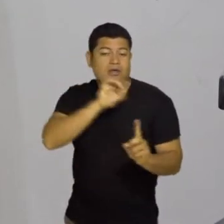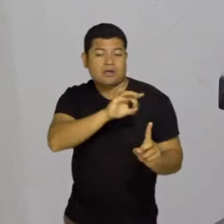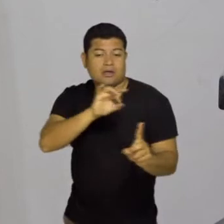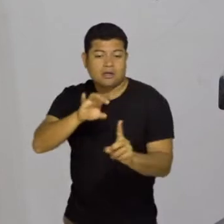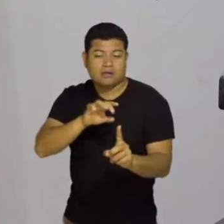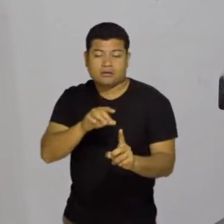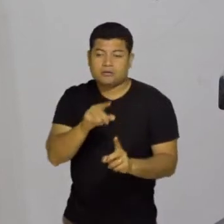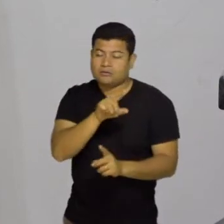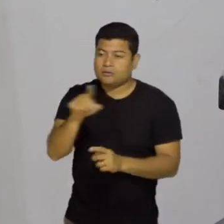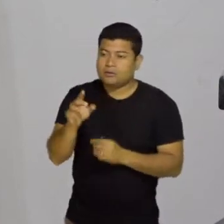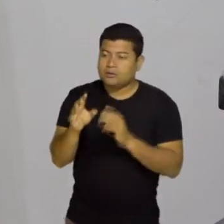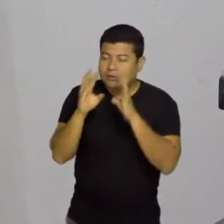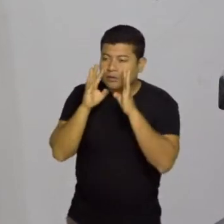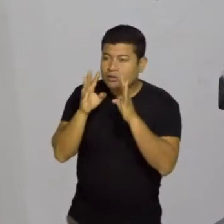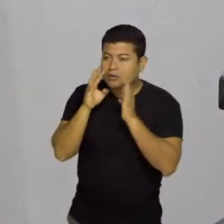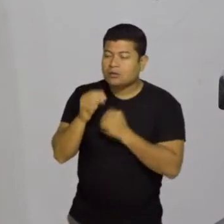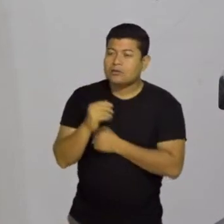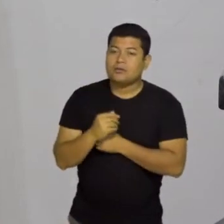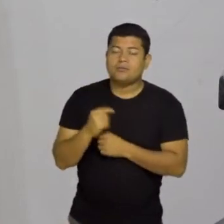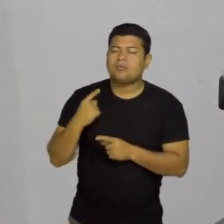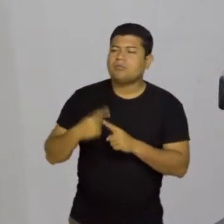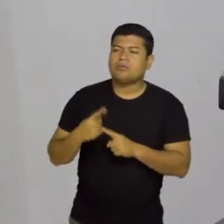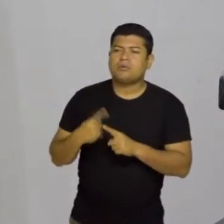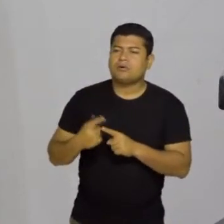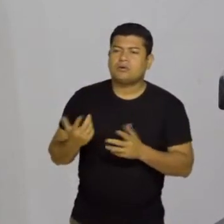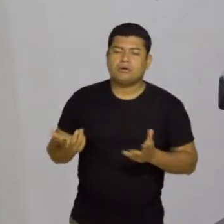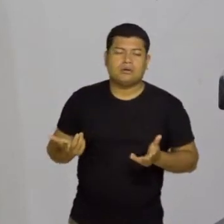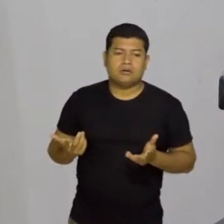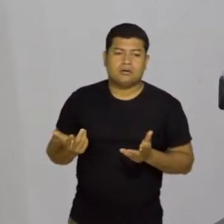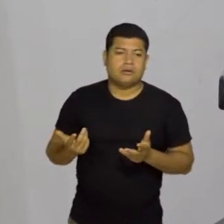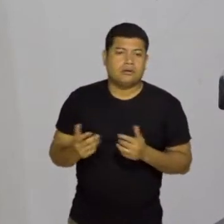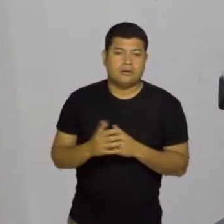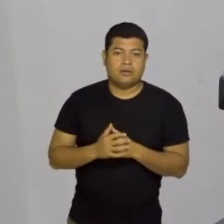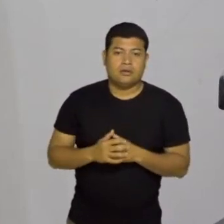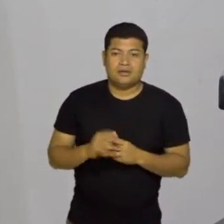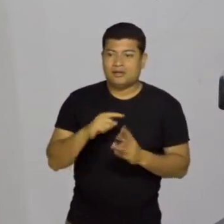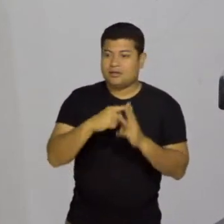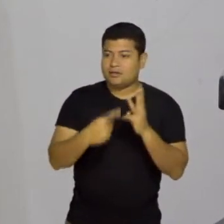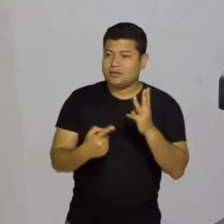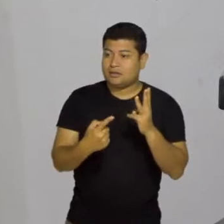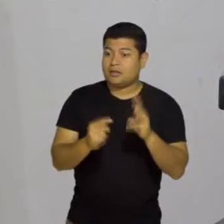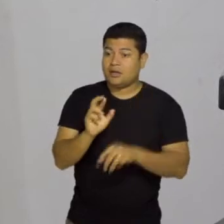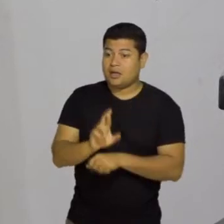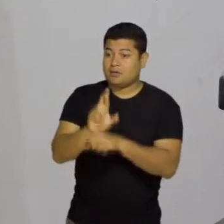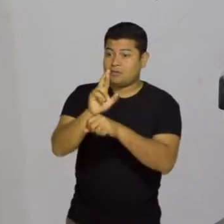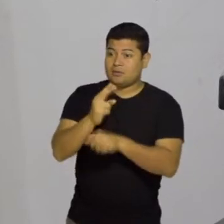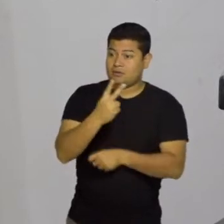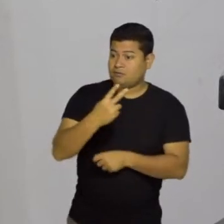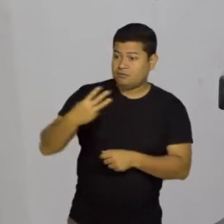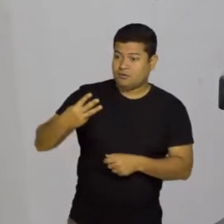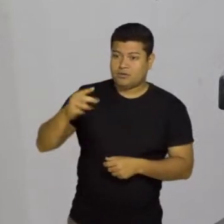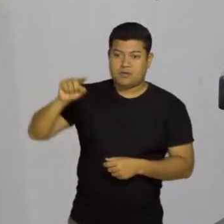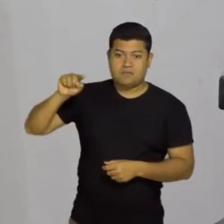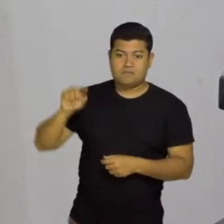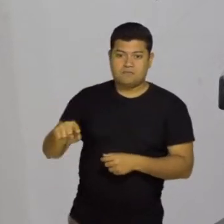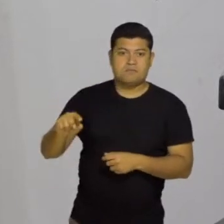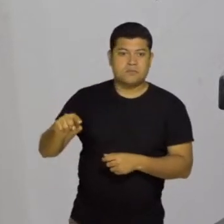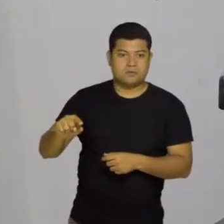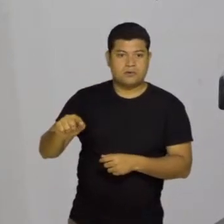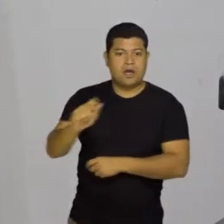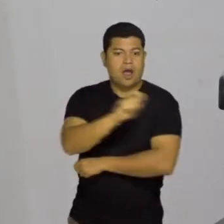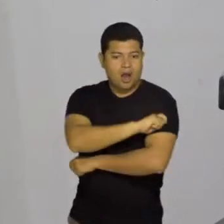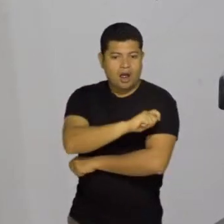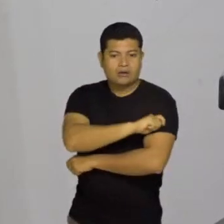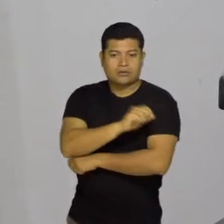escutarem o testemunho deles de perto? Veja, esses três estão representando 23 mil hoje, deputados